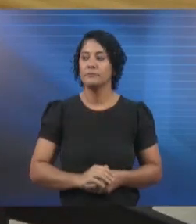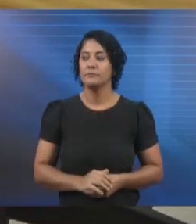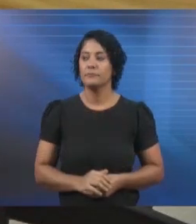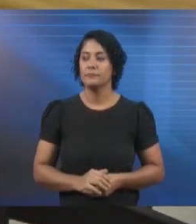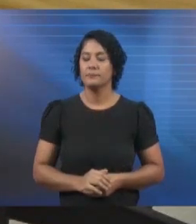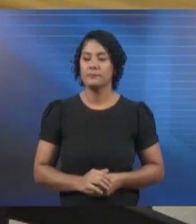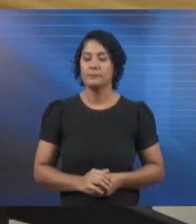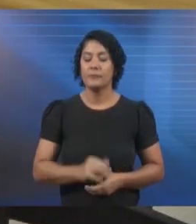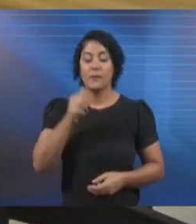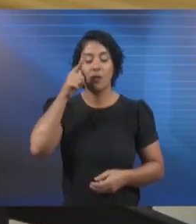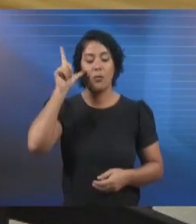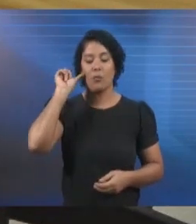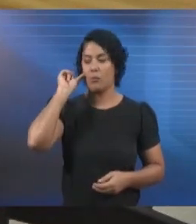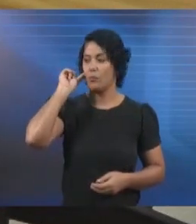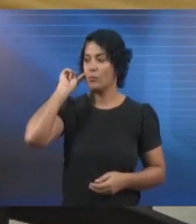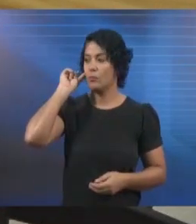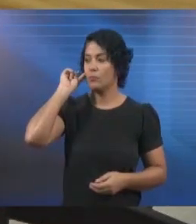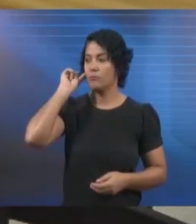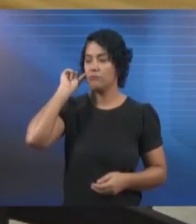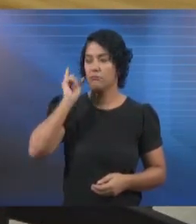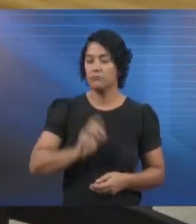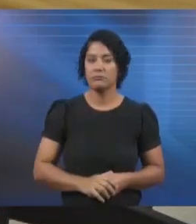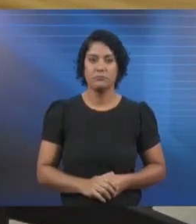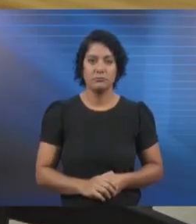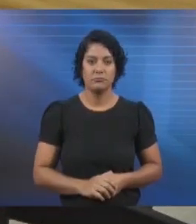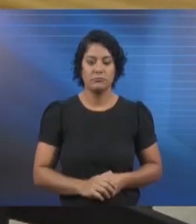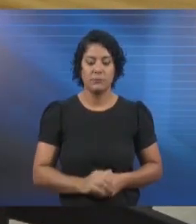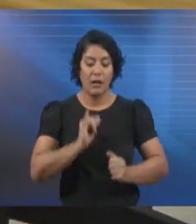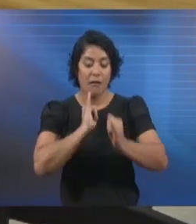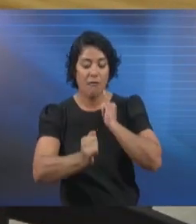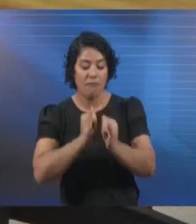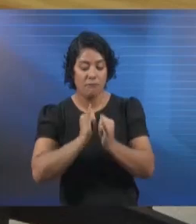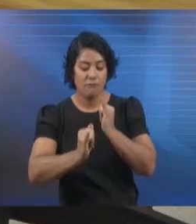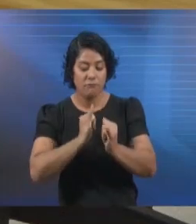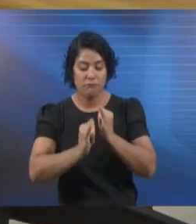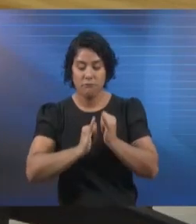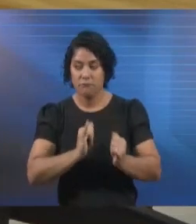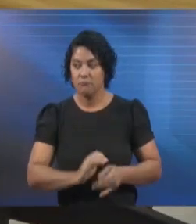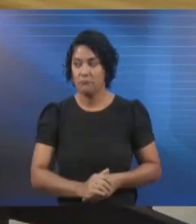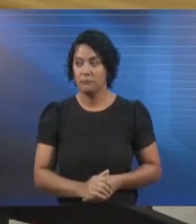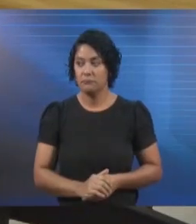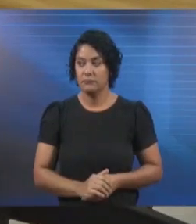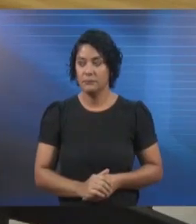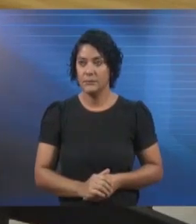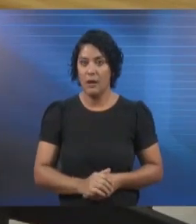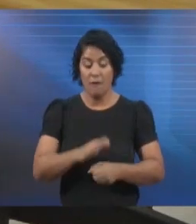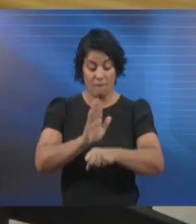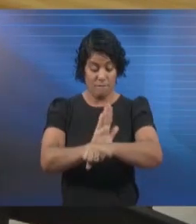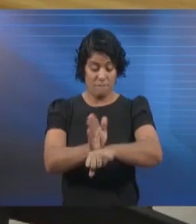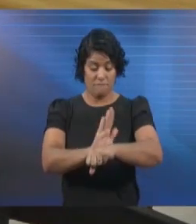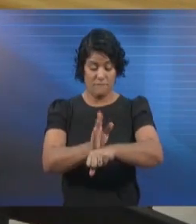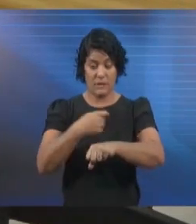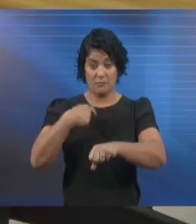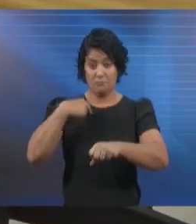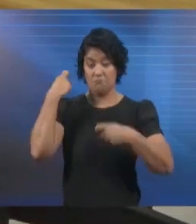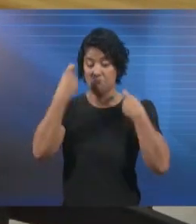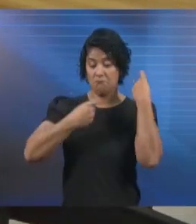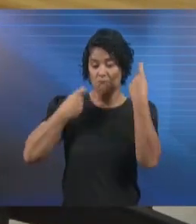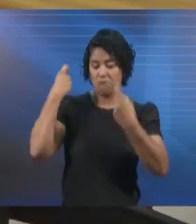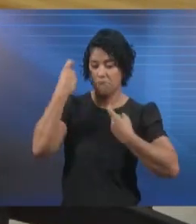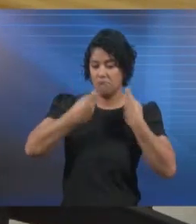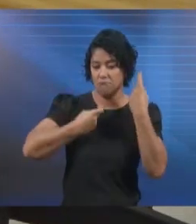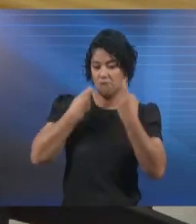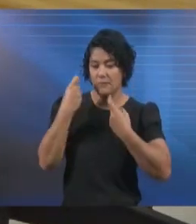e Ontem assisti pela internet eh alguns vídeos e fiquei um pouco preocupado